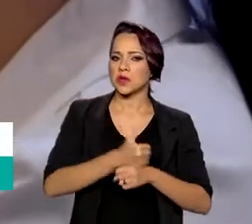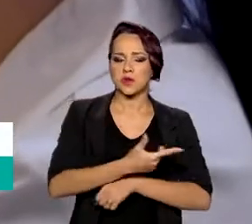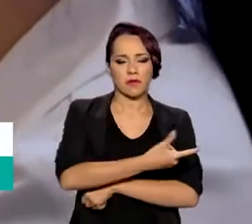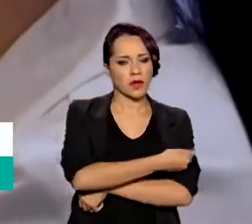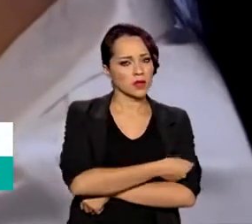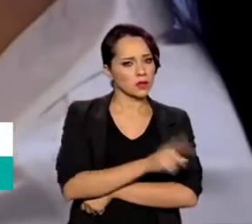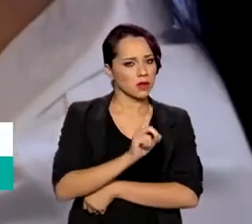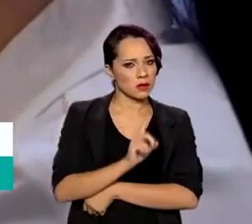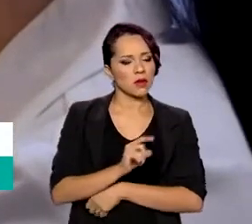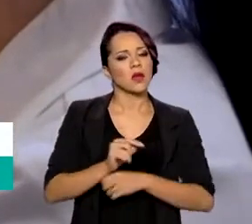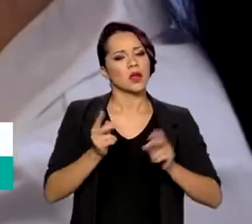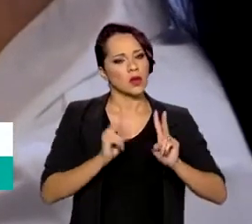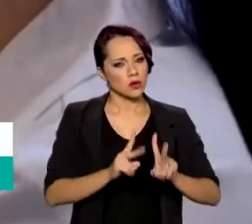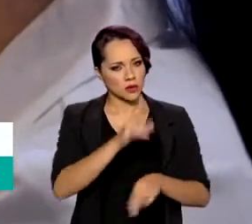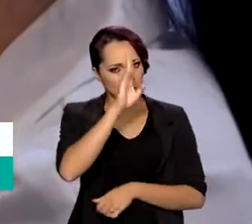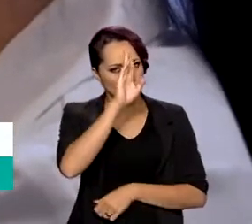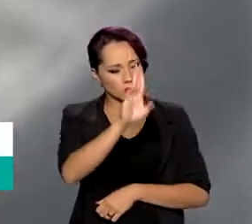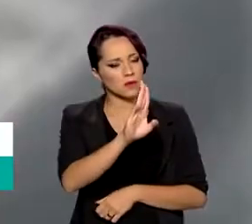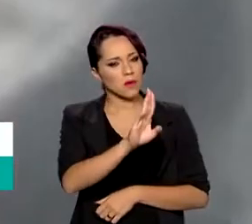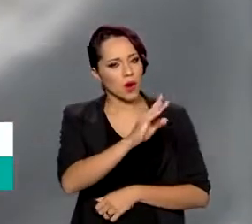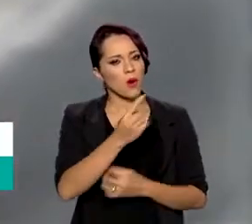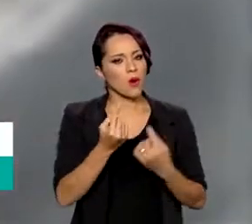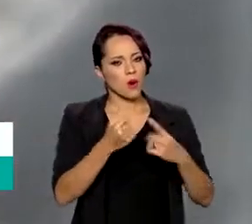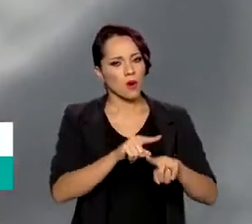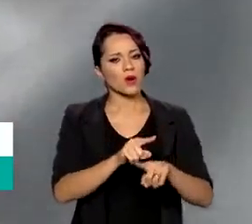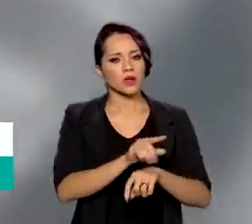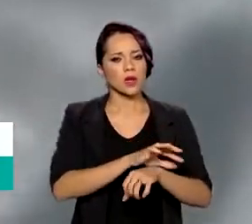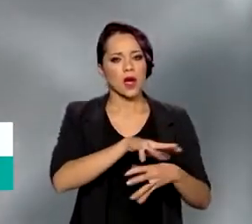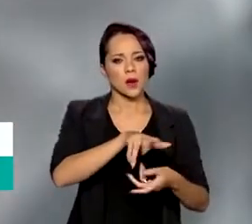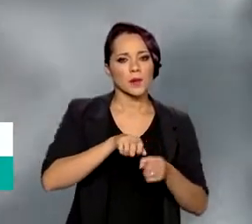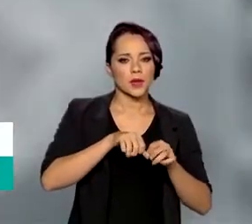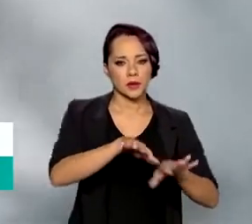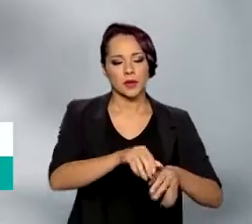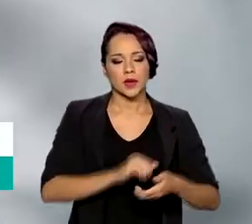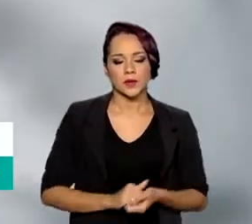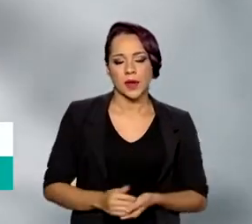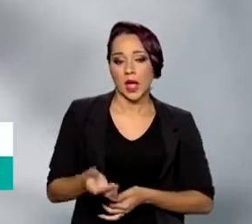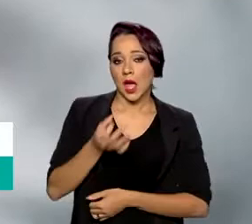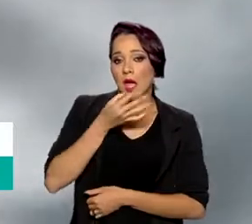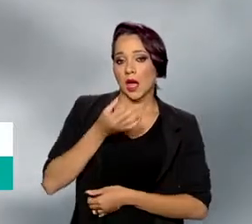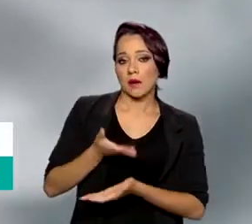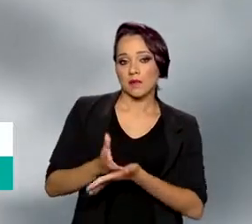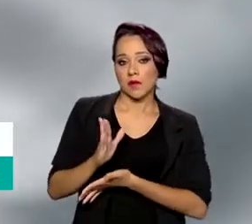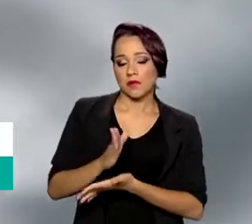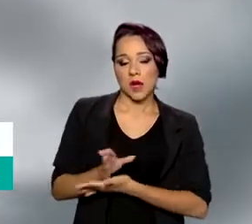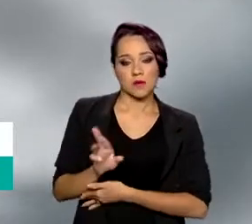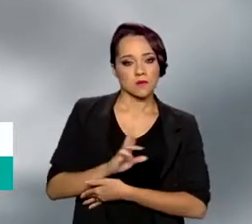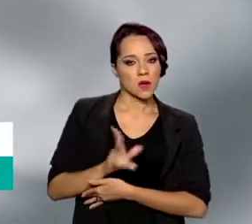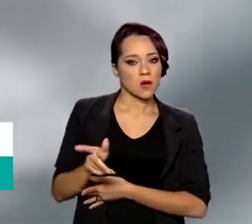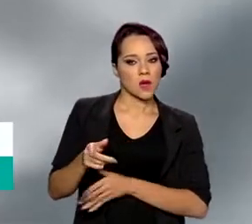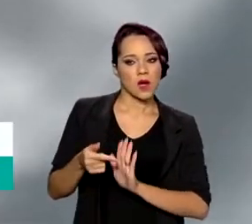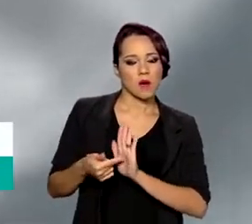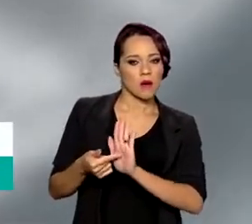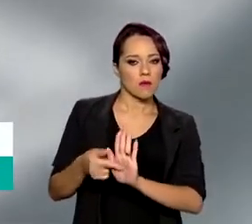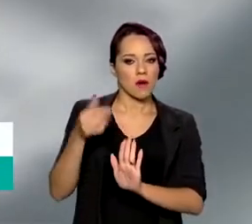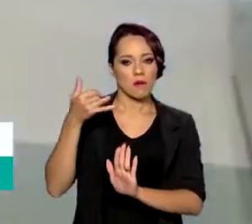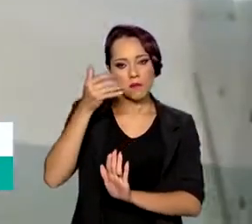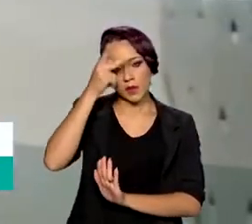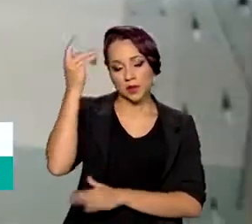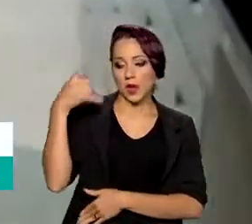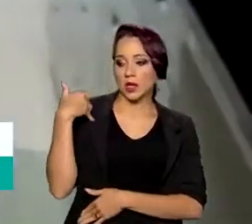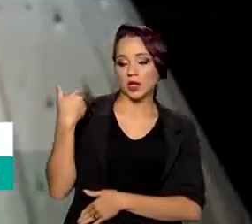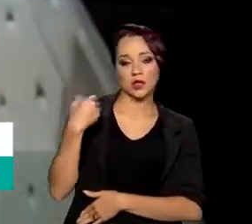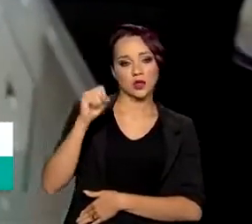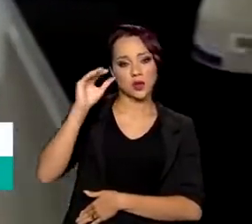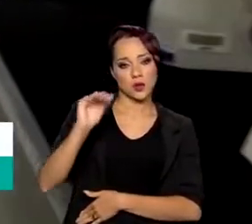vacina, que segue sendo a principal arma no combate à pandemia. O medicamento aprovado não é indicado para menores de